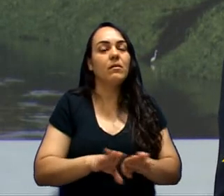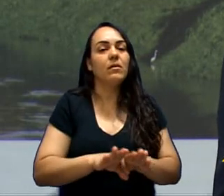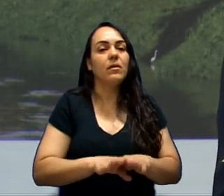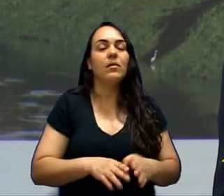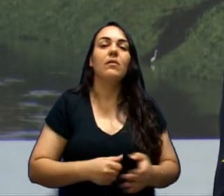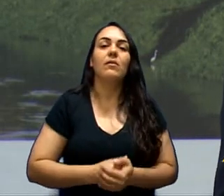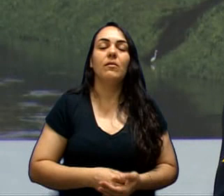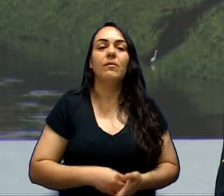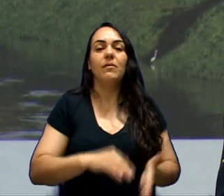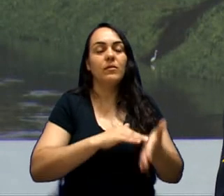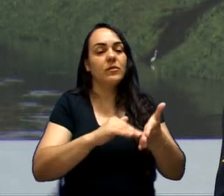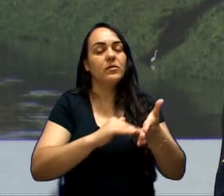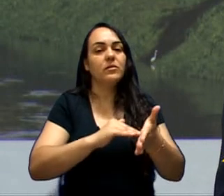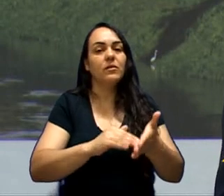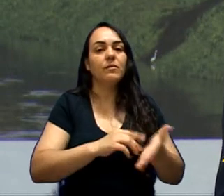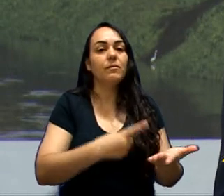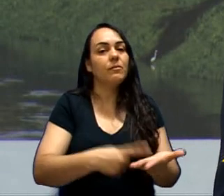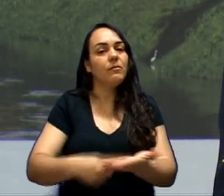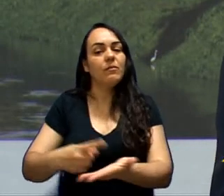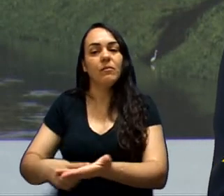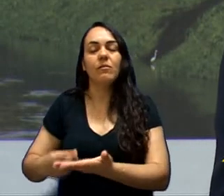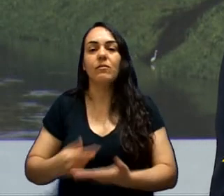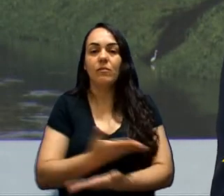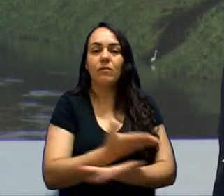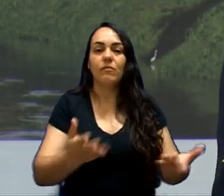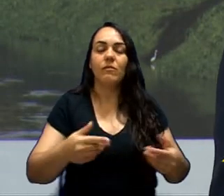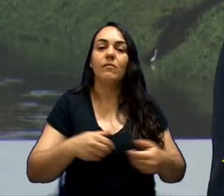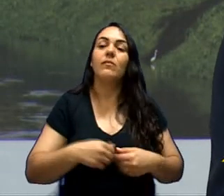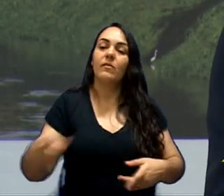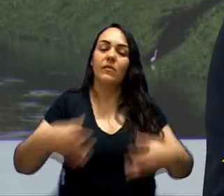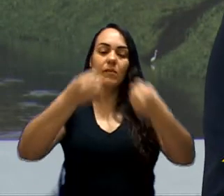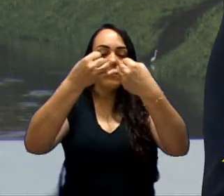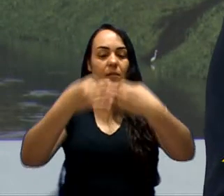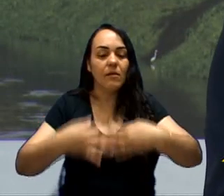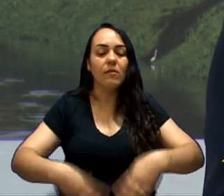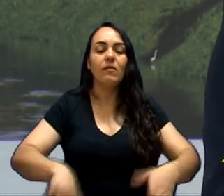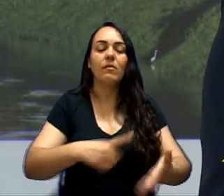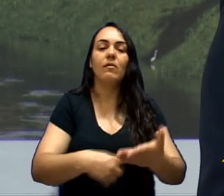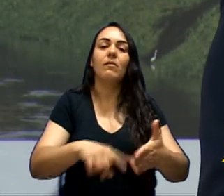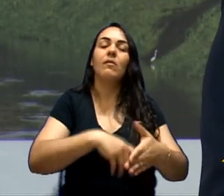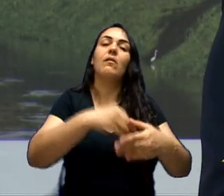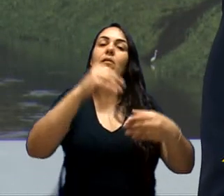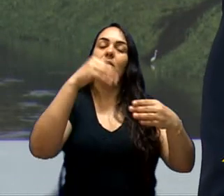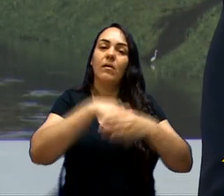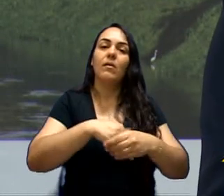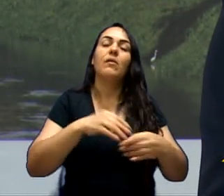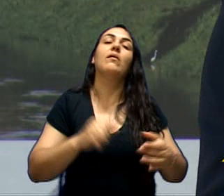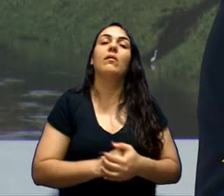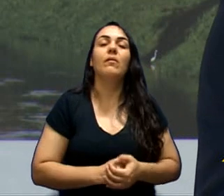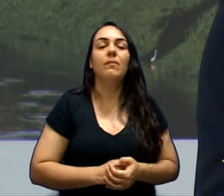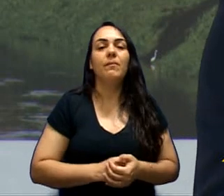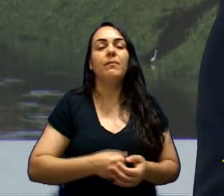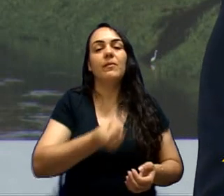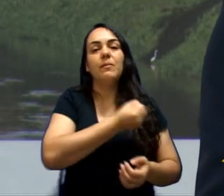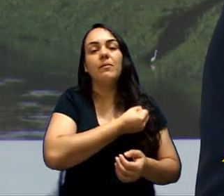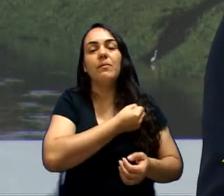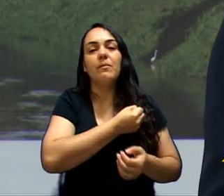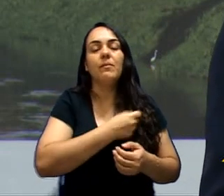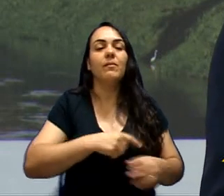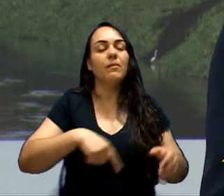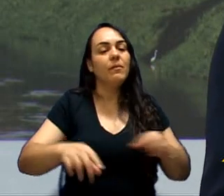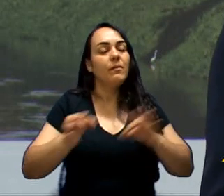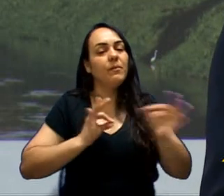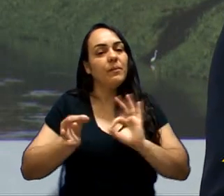39/2019. Senhor secretário e secretária, convidamos Vossa Excelência para prestar esclarecimento sobre o veto total número 39/2019 ao projeto de lei